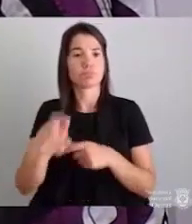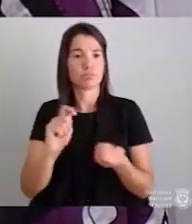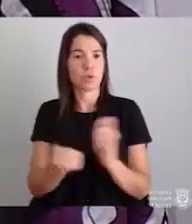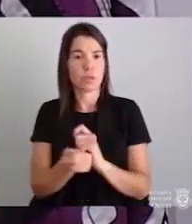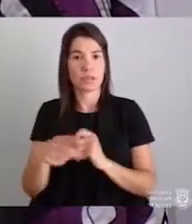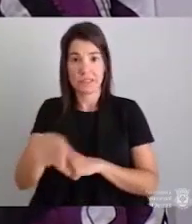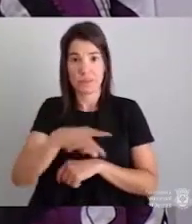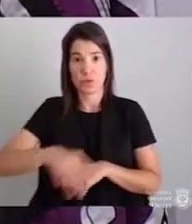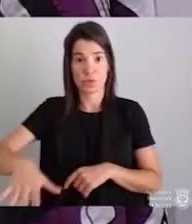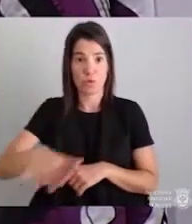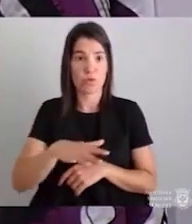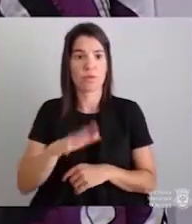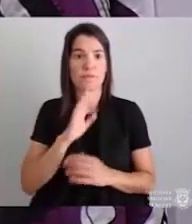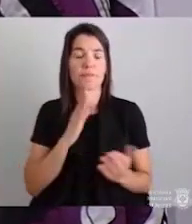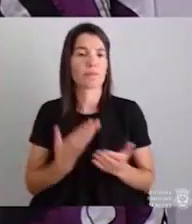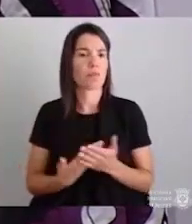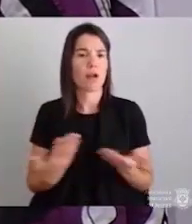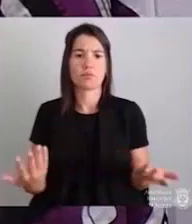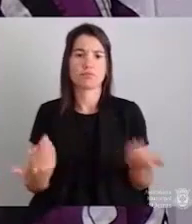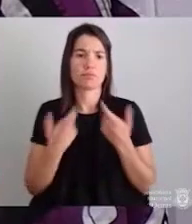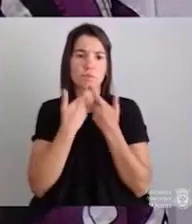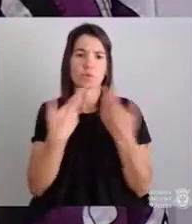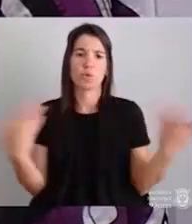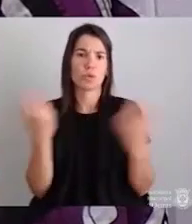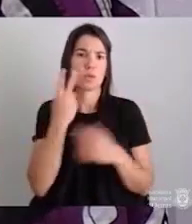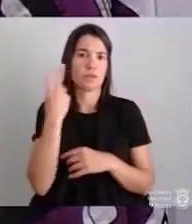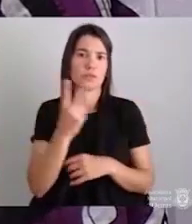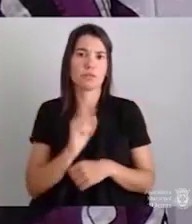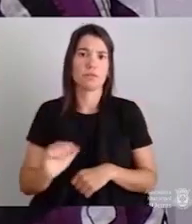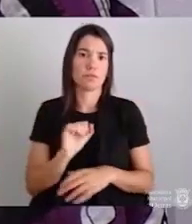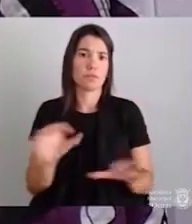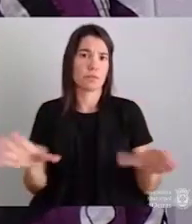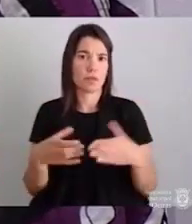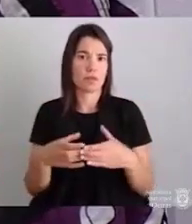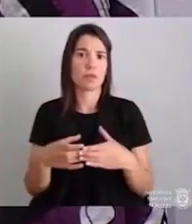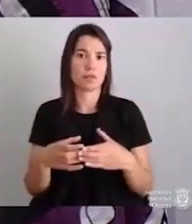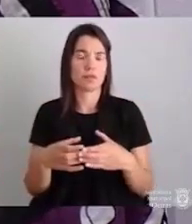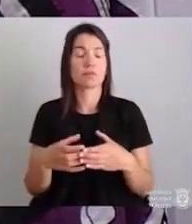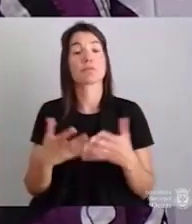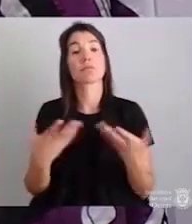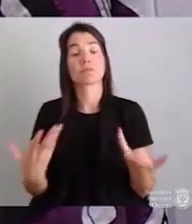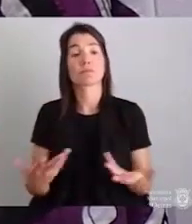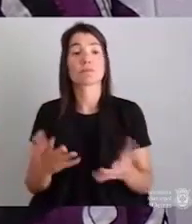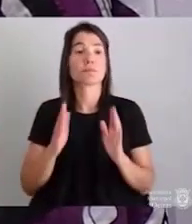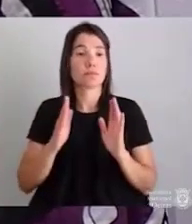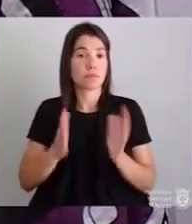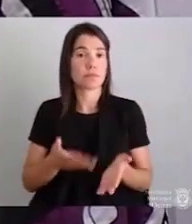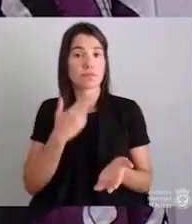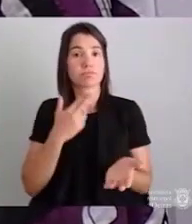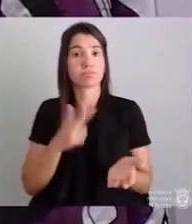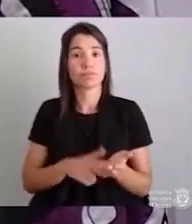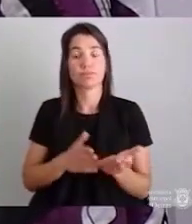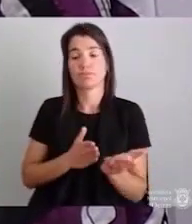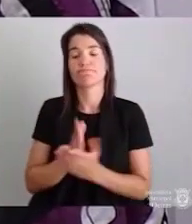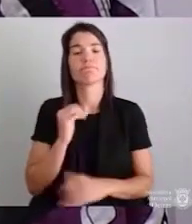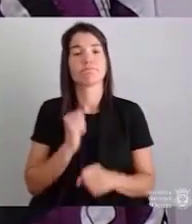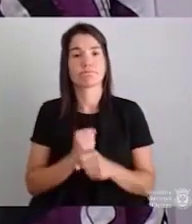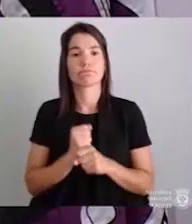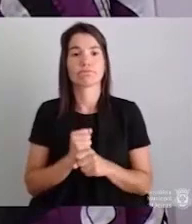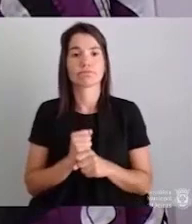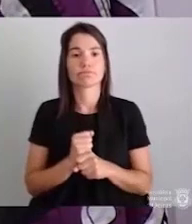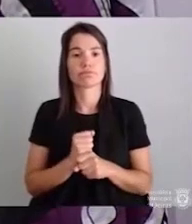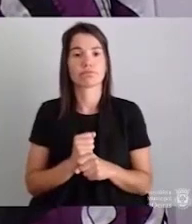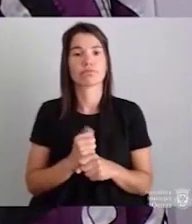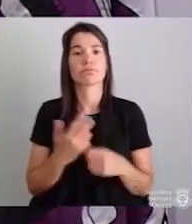estudará a todos os níveis da vida da nossa comunidade é pois necessário continuar a trabalhar a beber